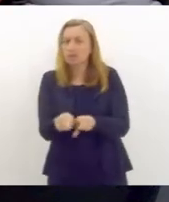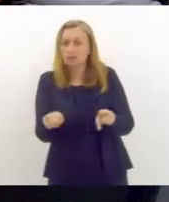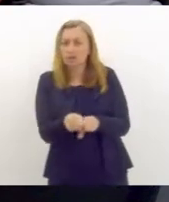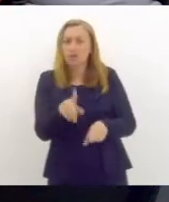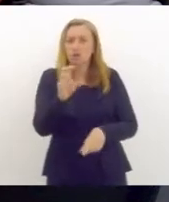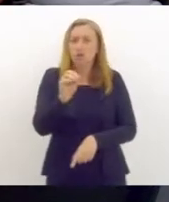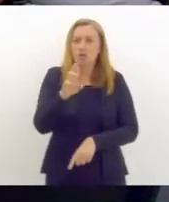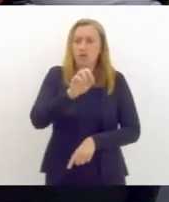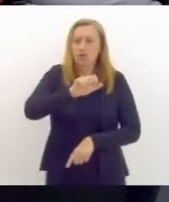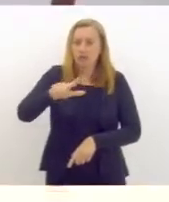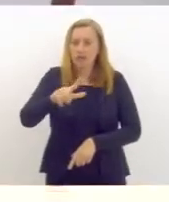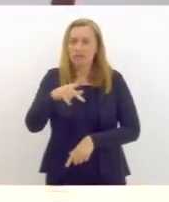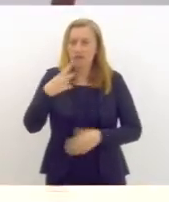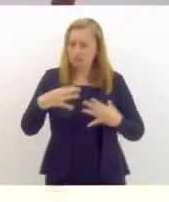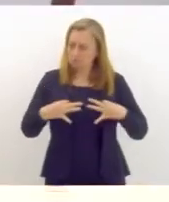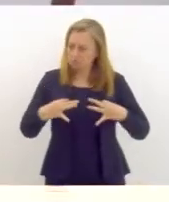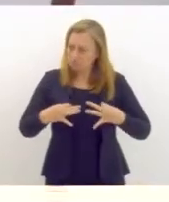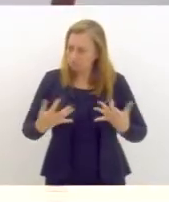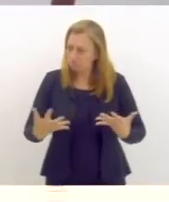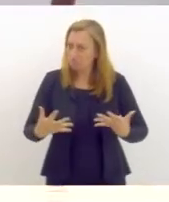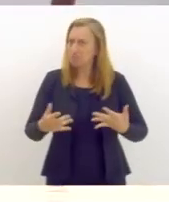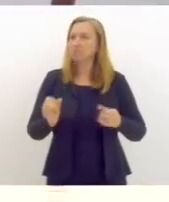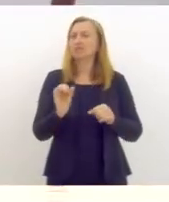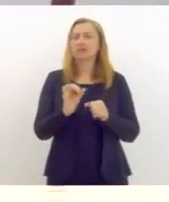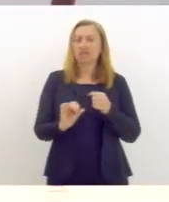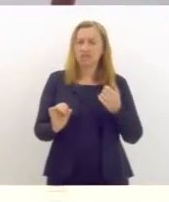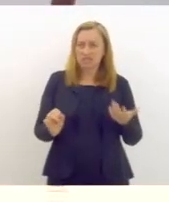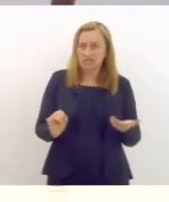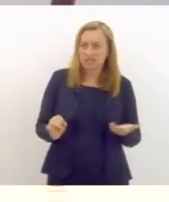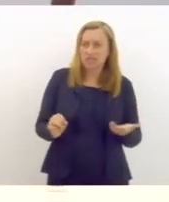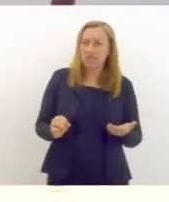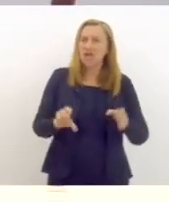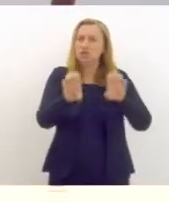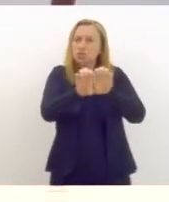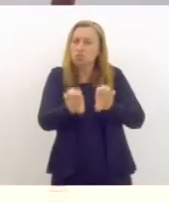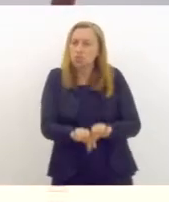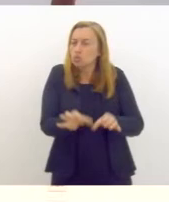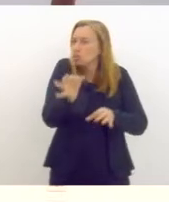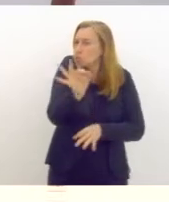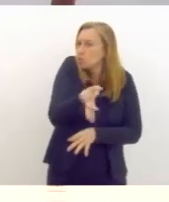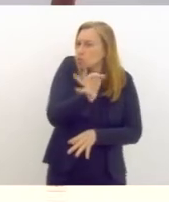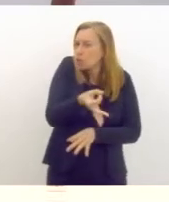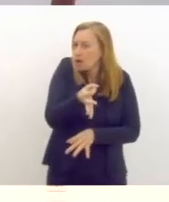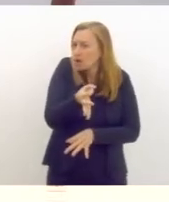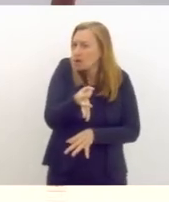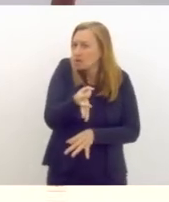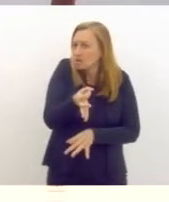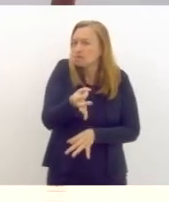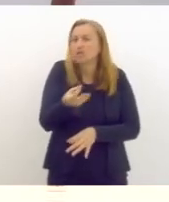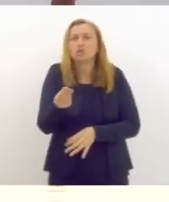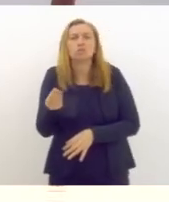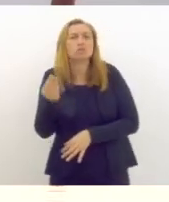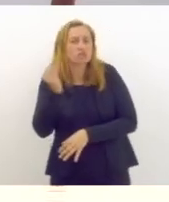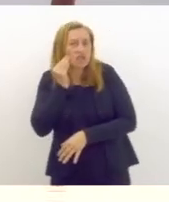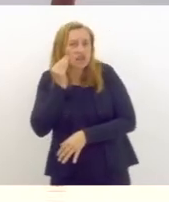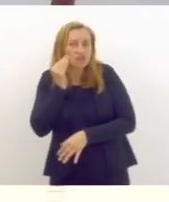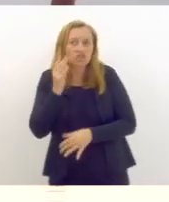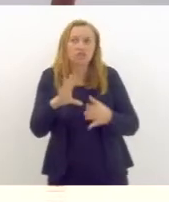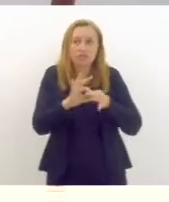se colocando à disposição para realizar a estrutura necessária para fazer o teste de aptidão